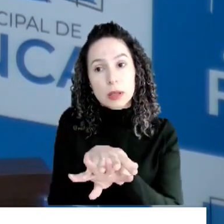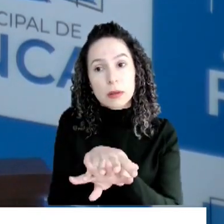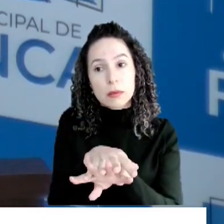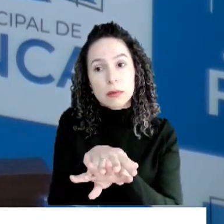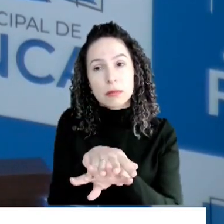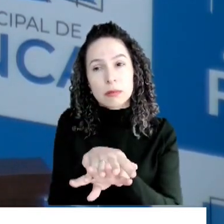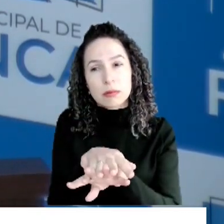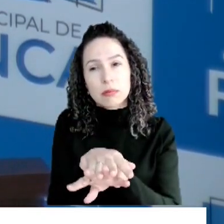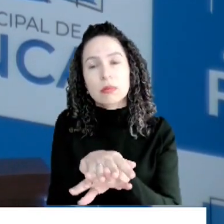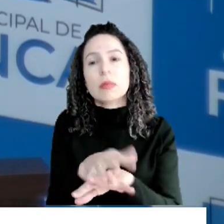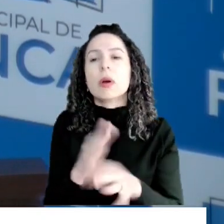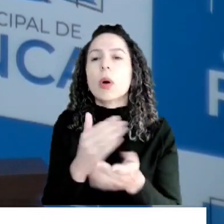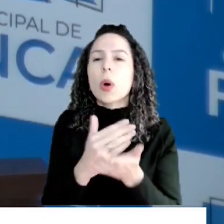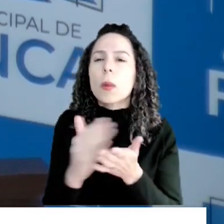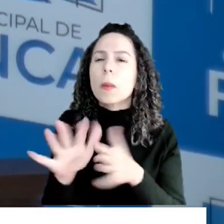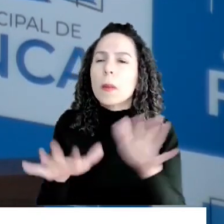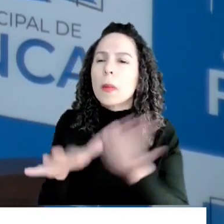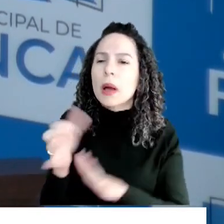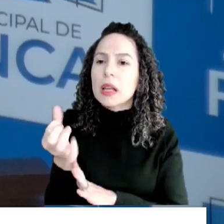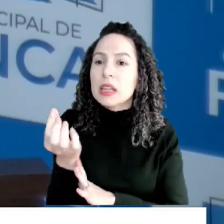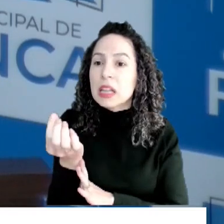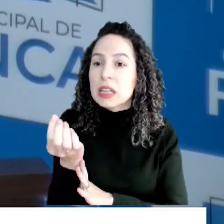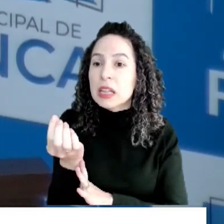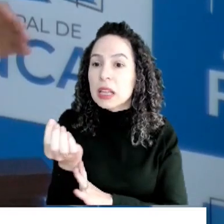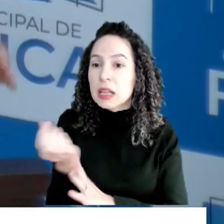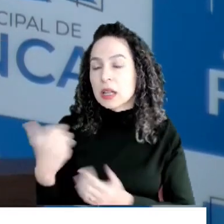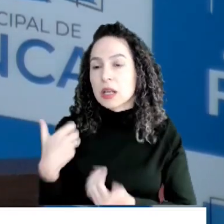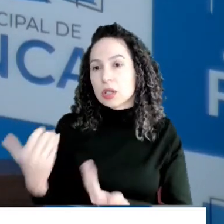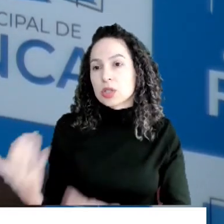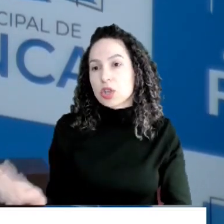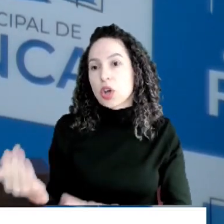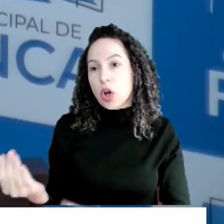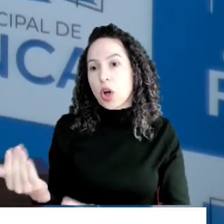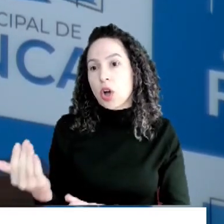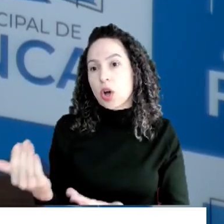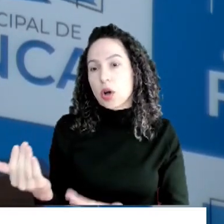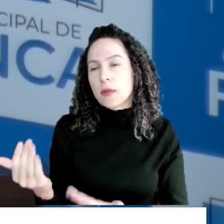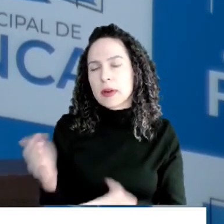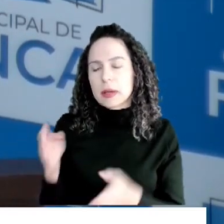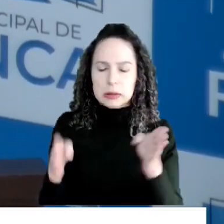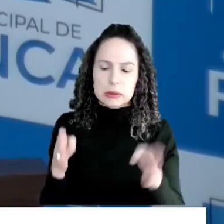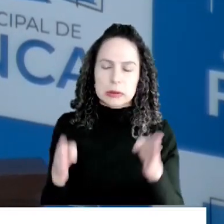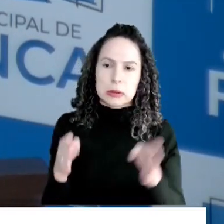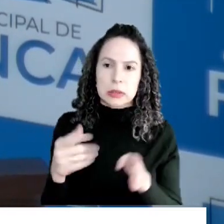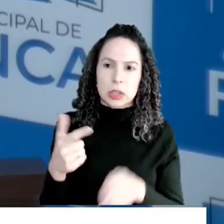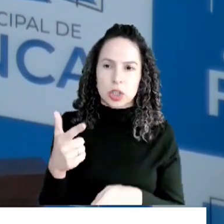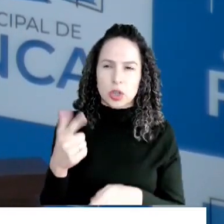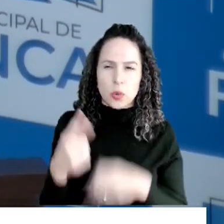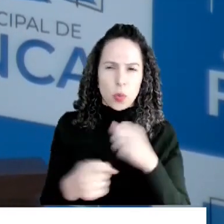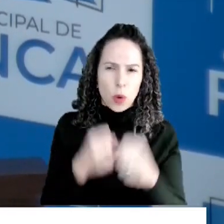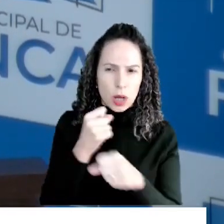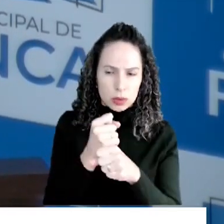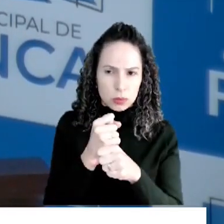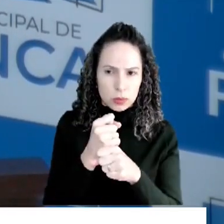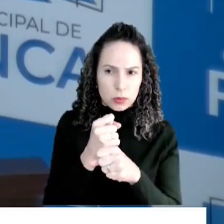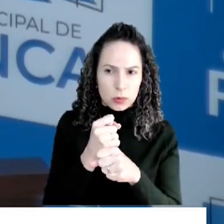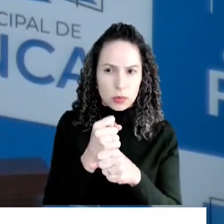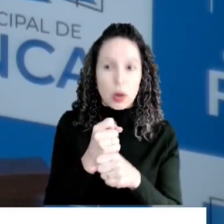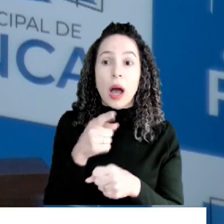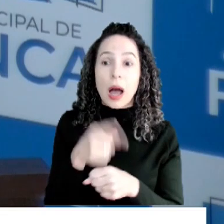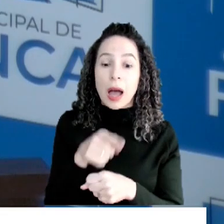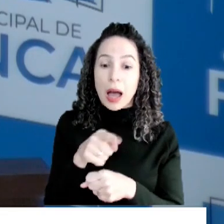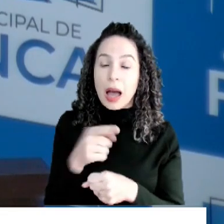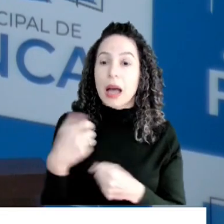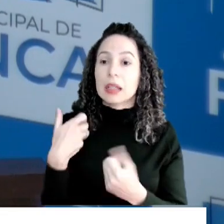menos 60 jovens, durante um período de 12 meses, esses jovens recebem todo o